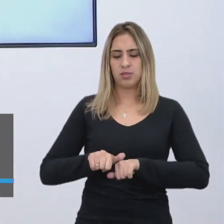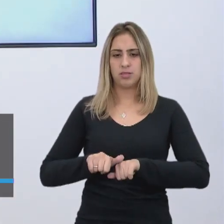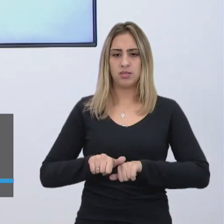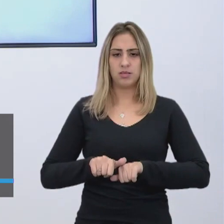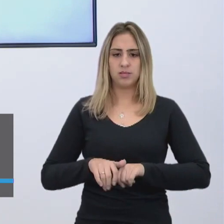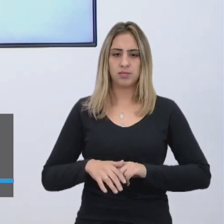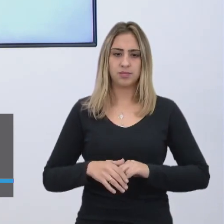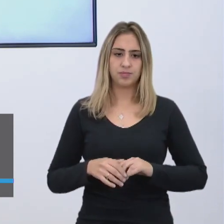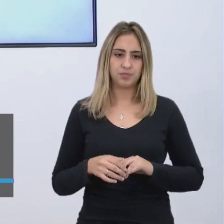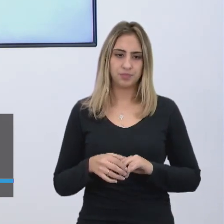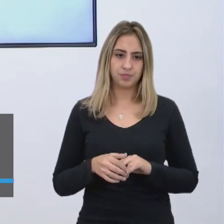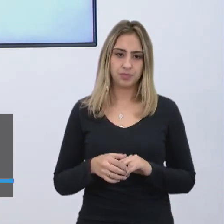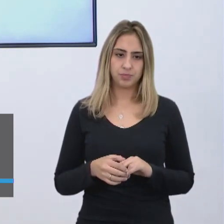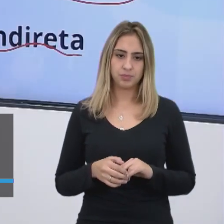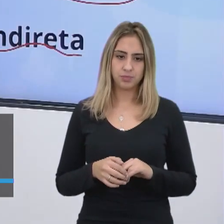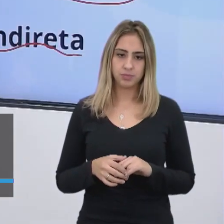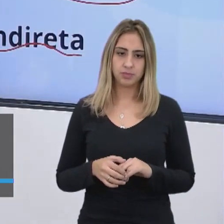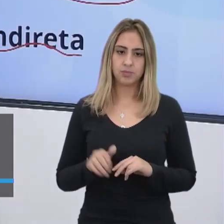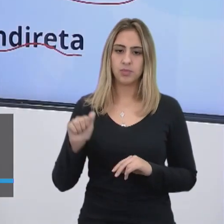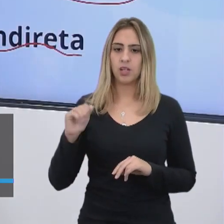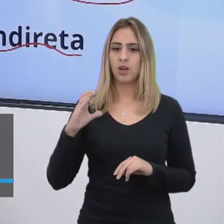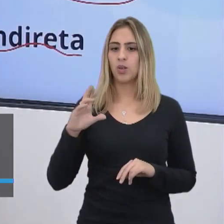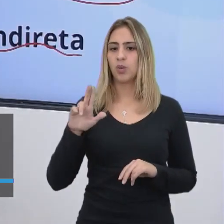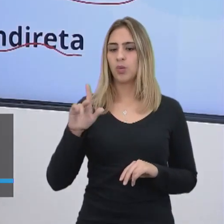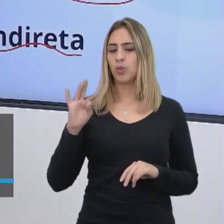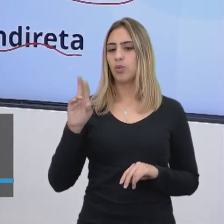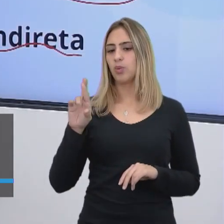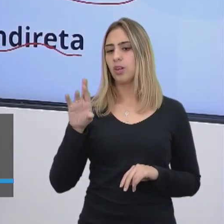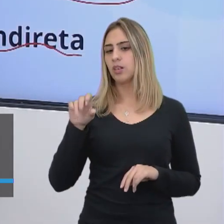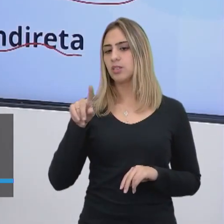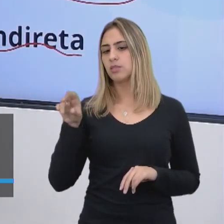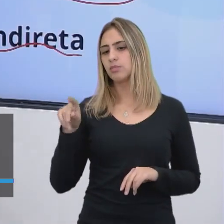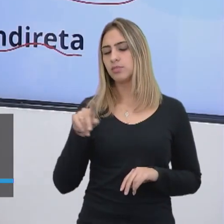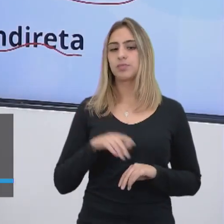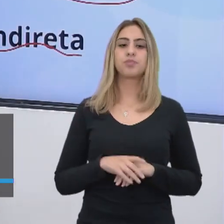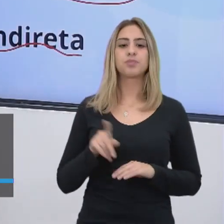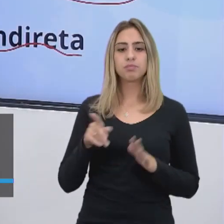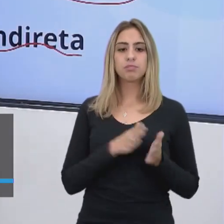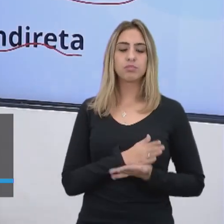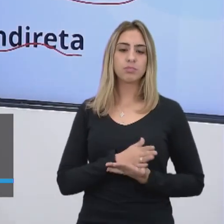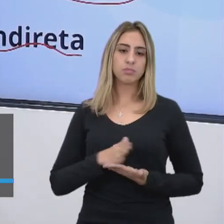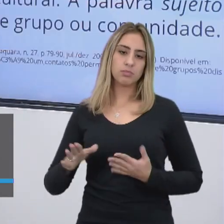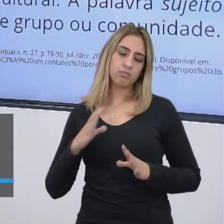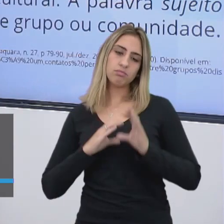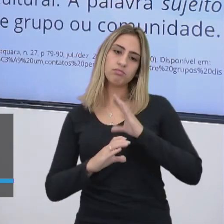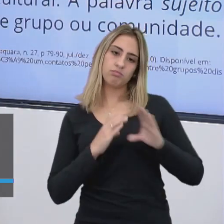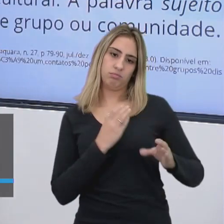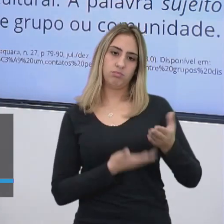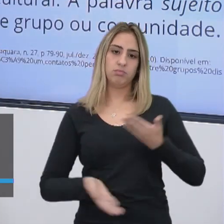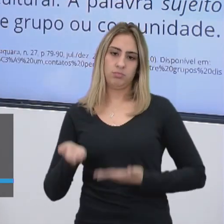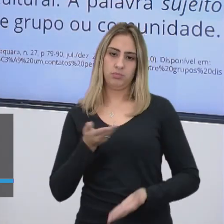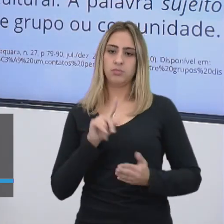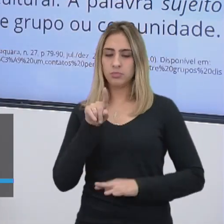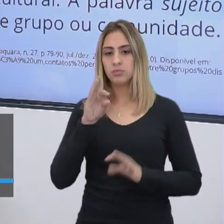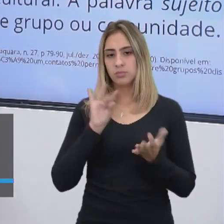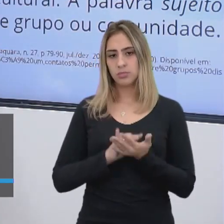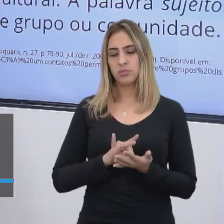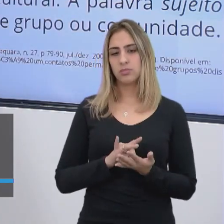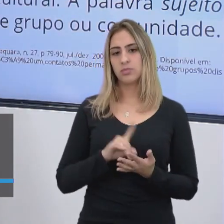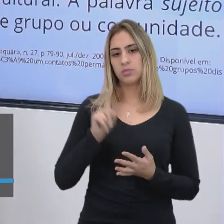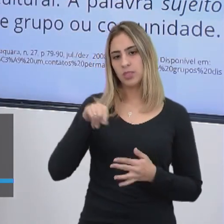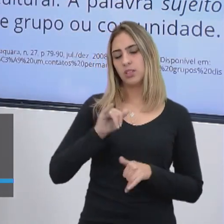indireta, né? Mas essa aculturação indireta, ela justamente está sendo pelos meios de comunicação, que no caso é